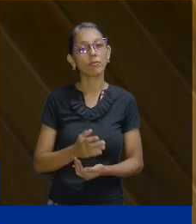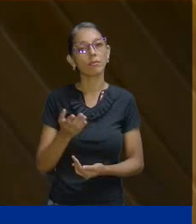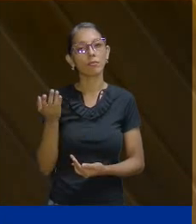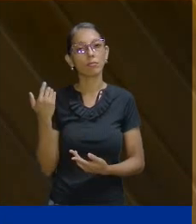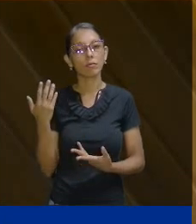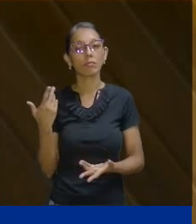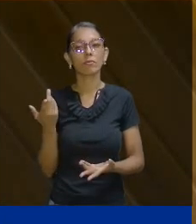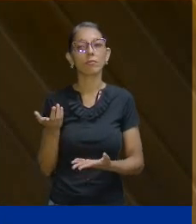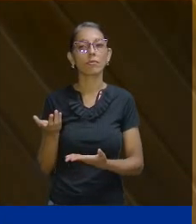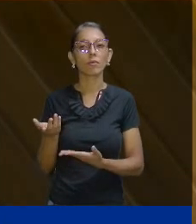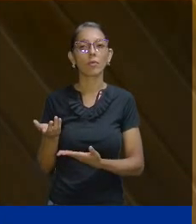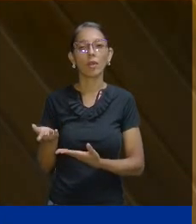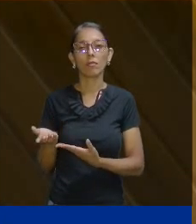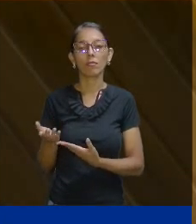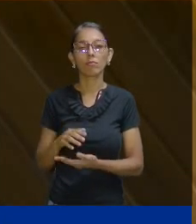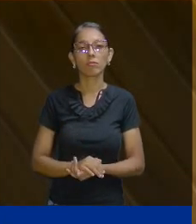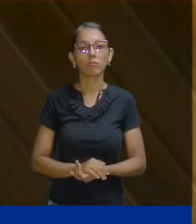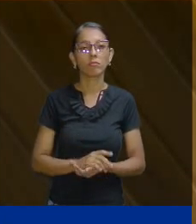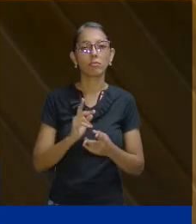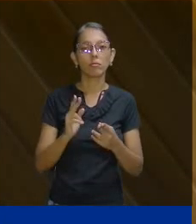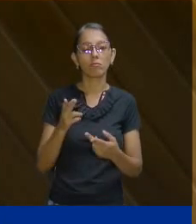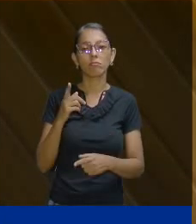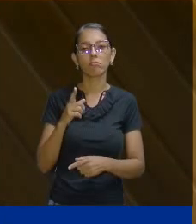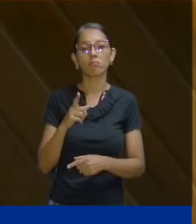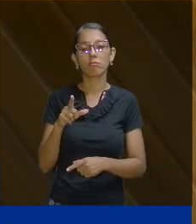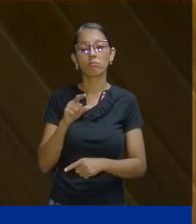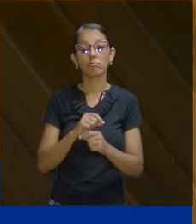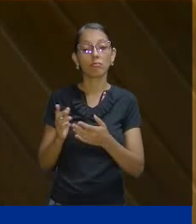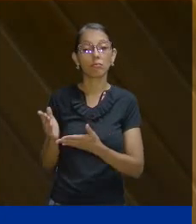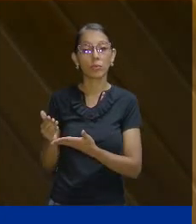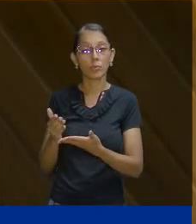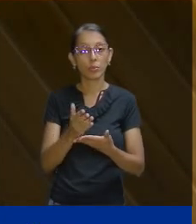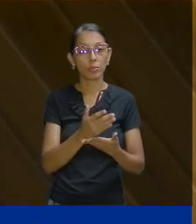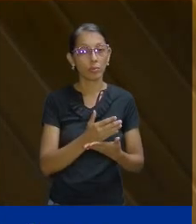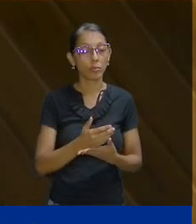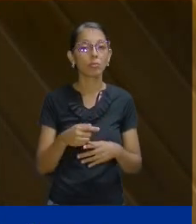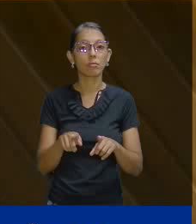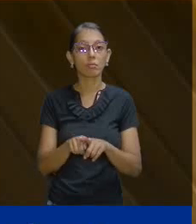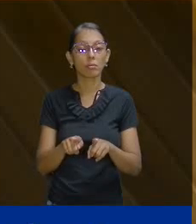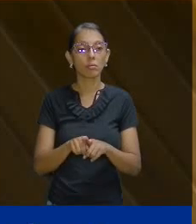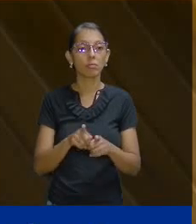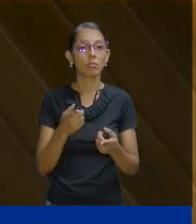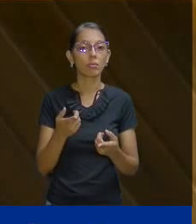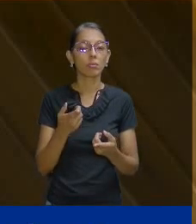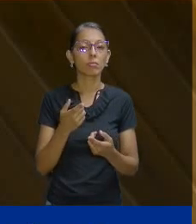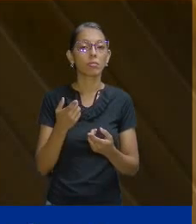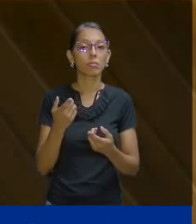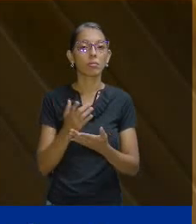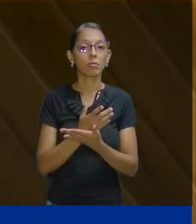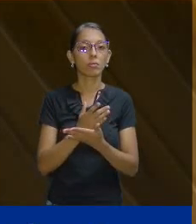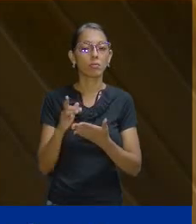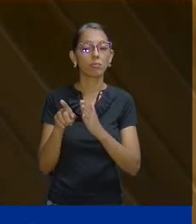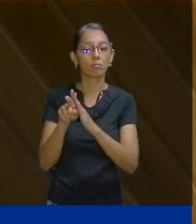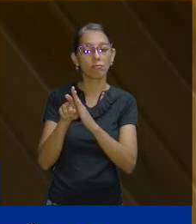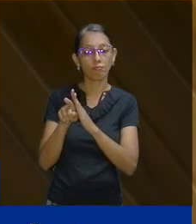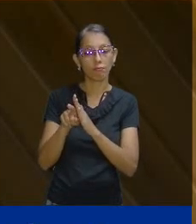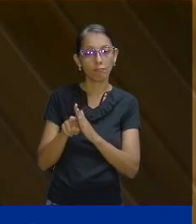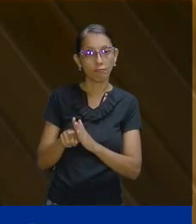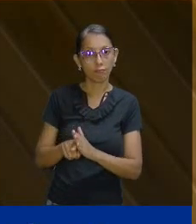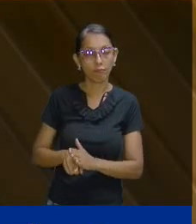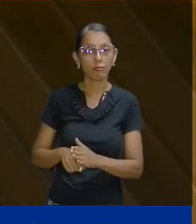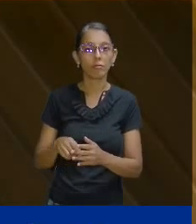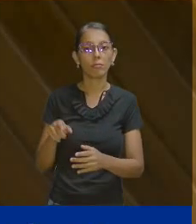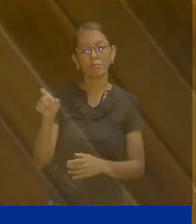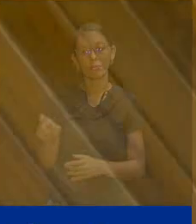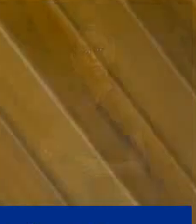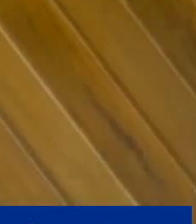captação ilícita de sufrágio e abuso do poder econômico, envolvendo os investigados Jorge Emanuel